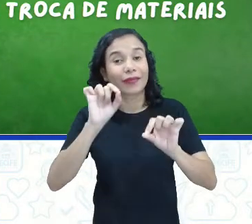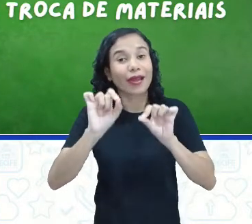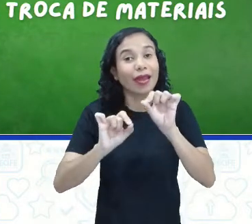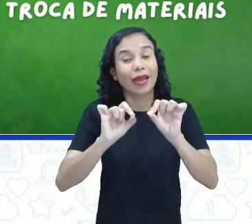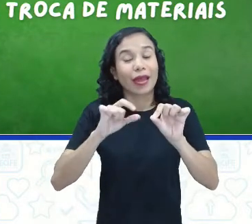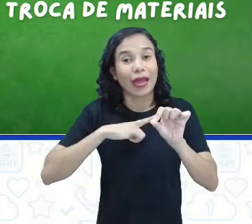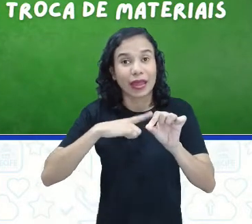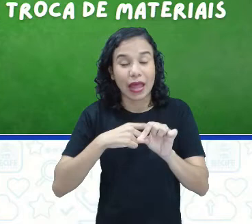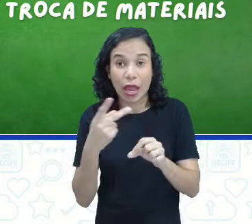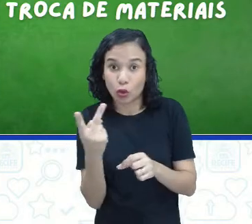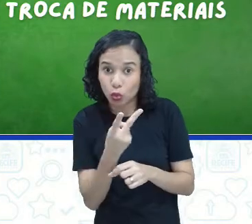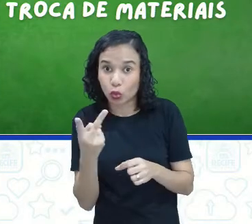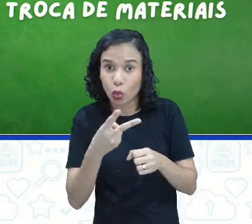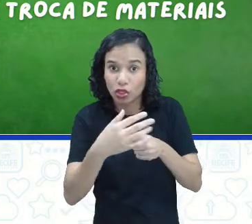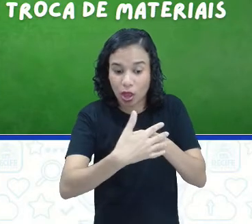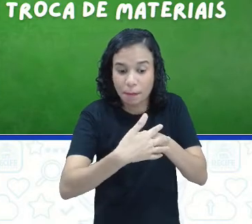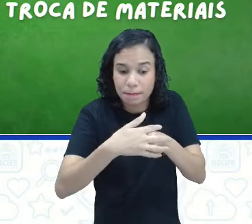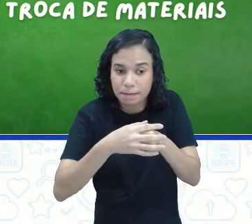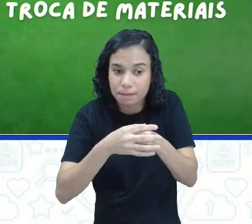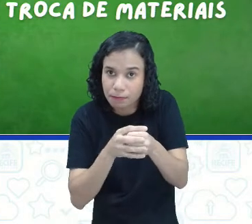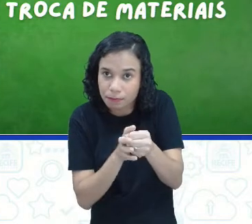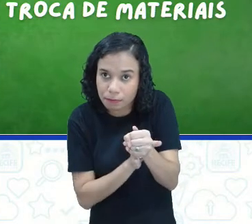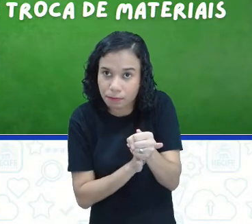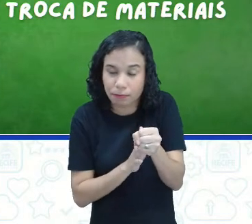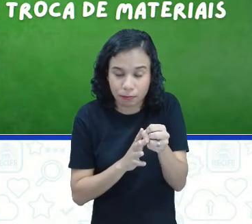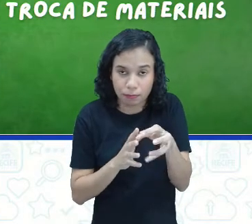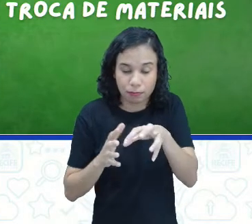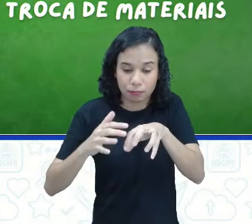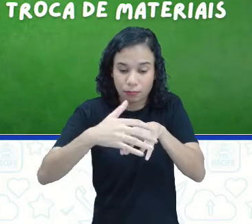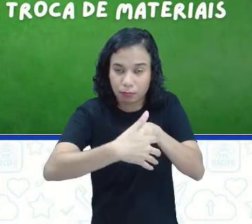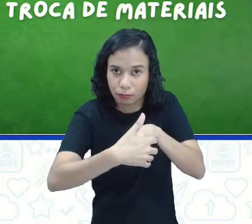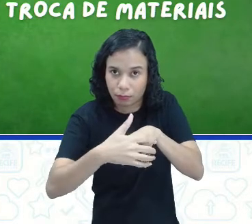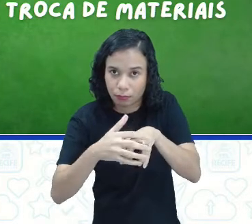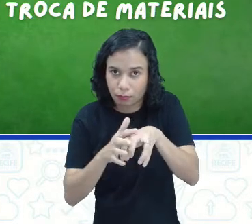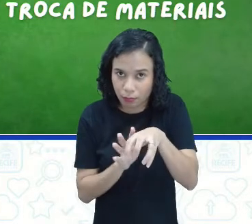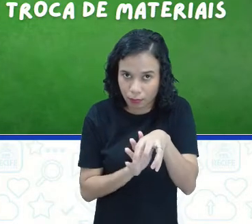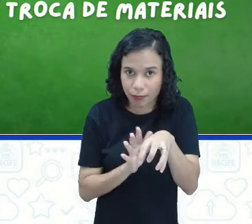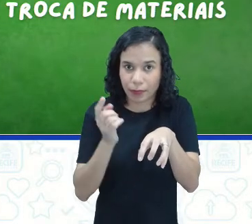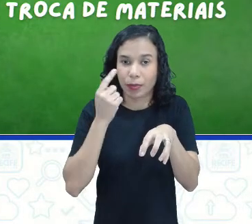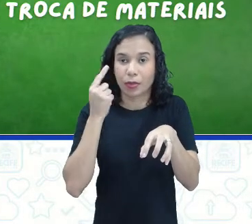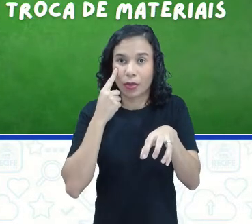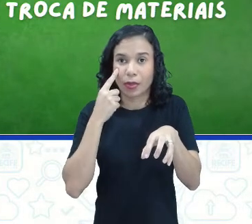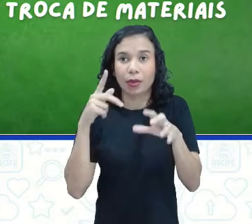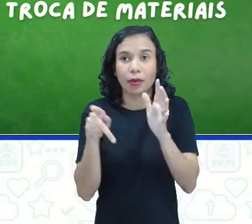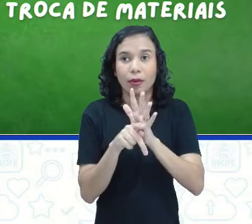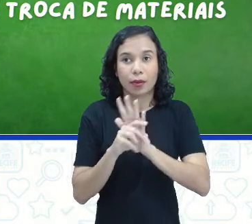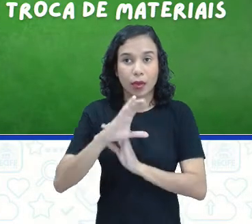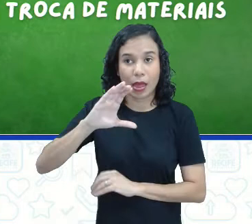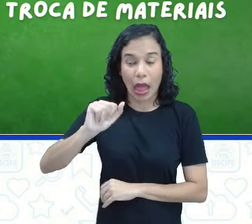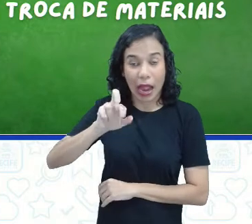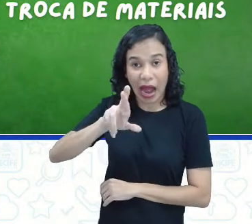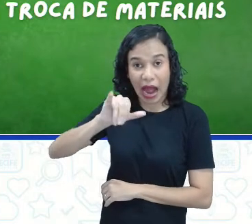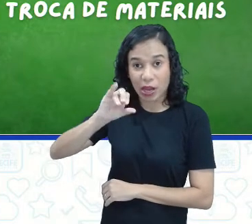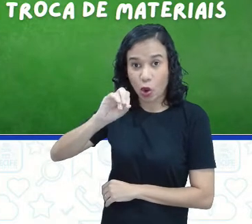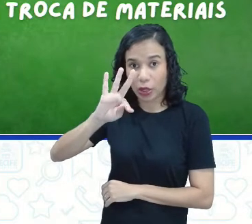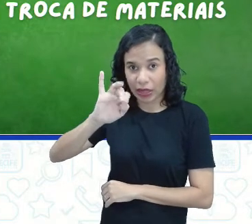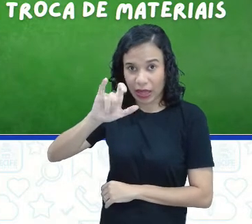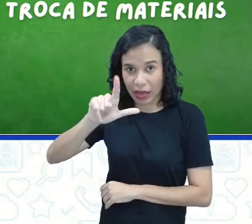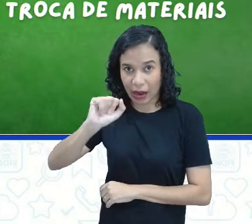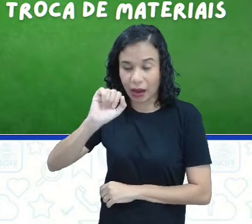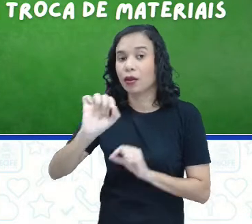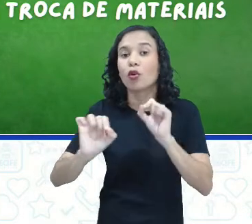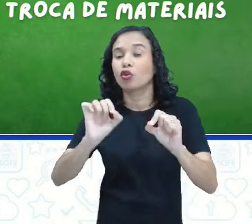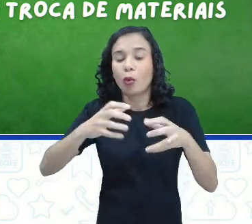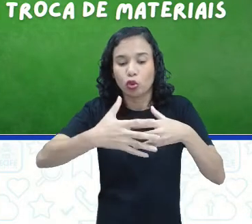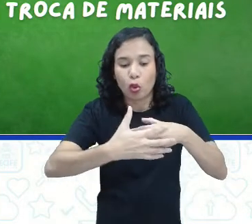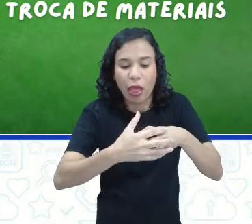possui duas membranas, né? Aliás, a carioteca aí, né? Que é esse envelope